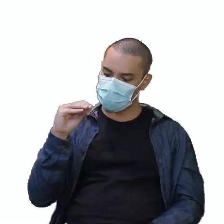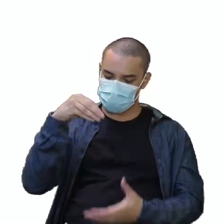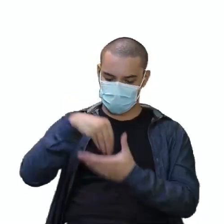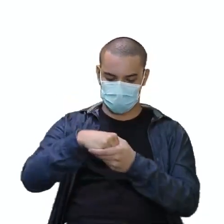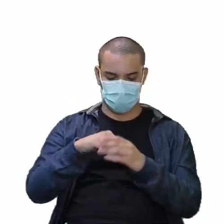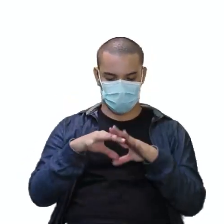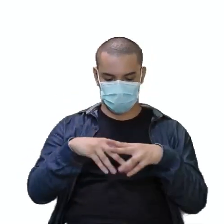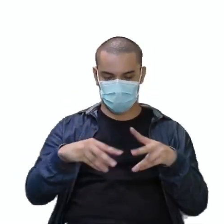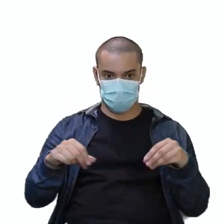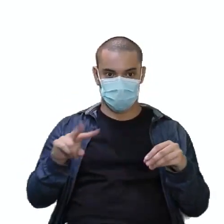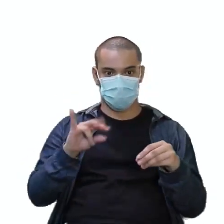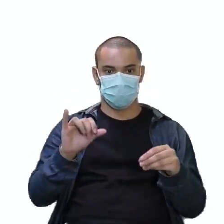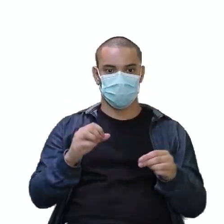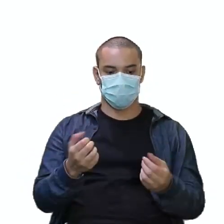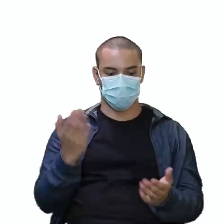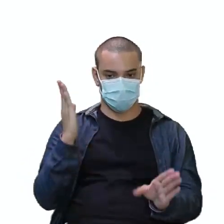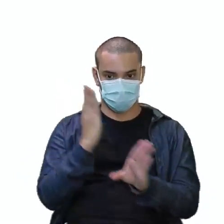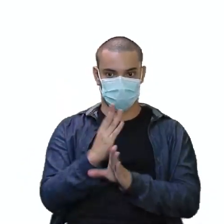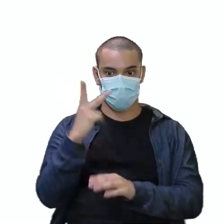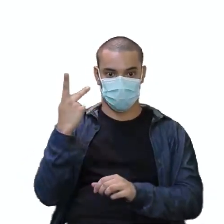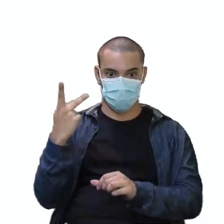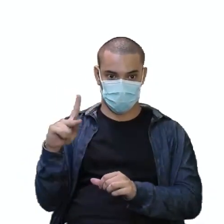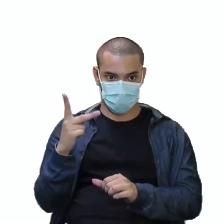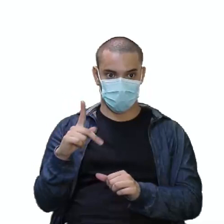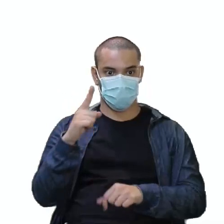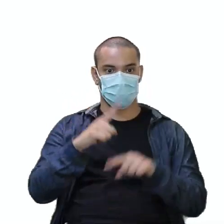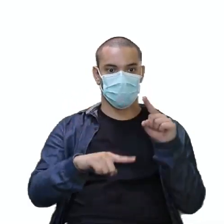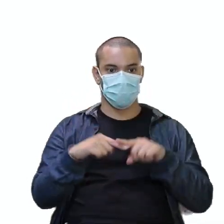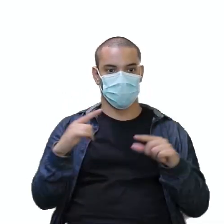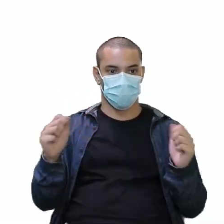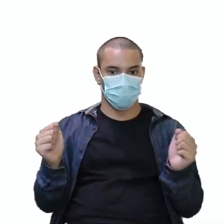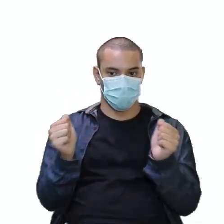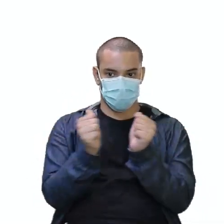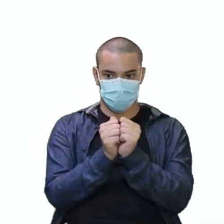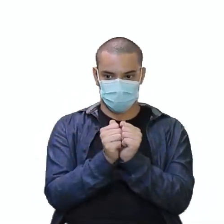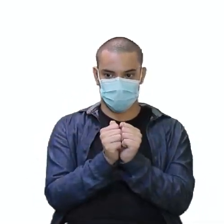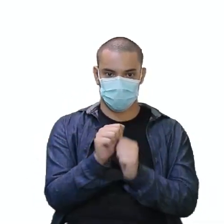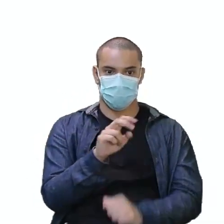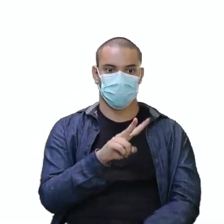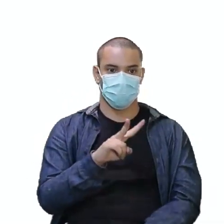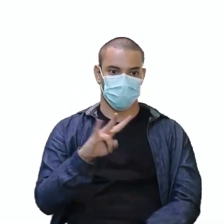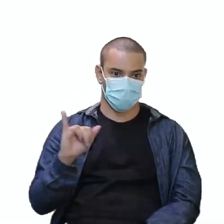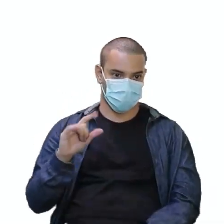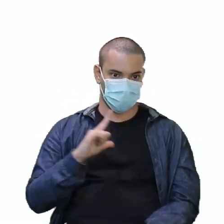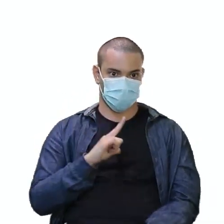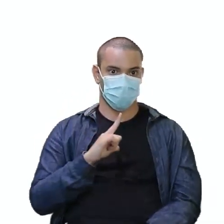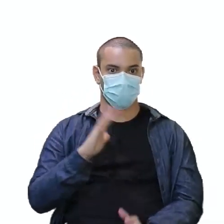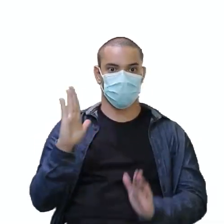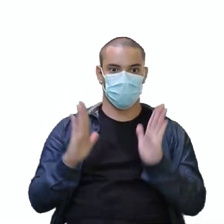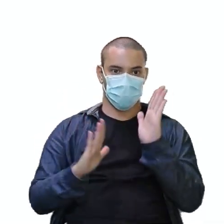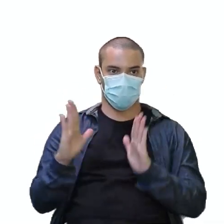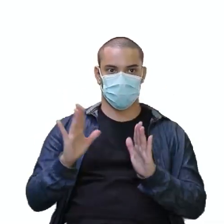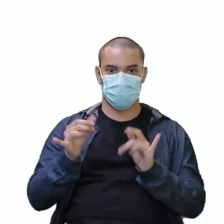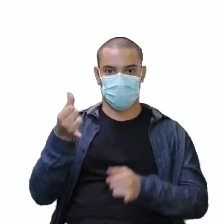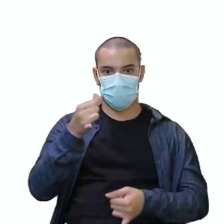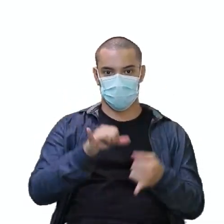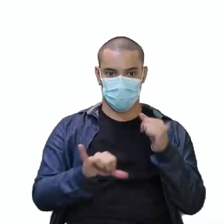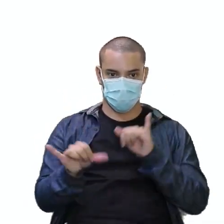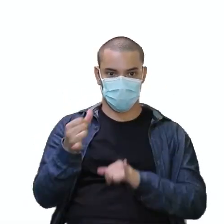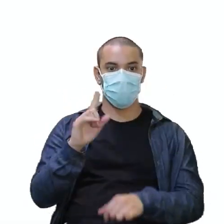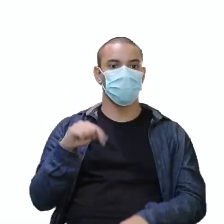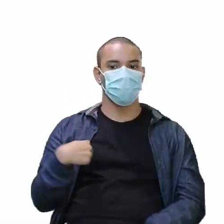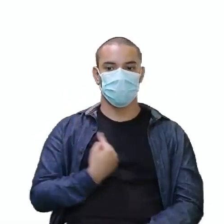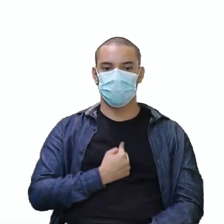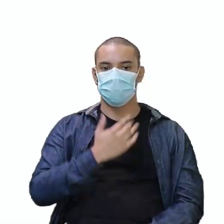tá? Elas vão, através dos produtores, vão passar por um processo químico, que a gente